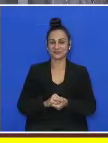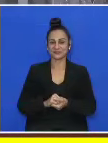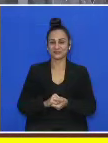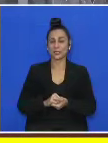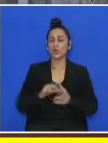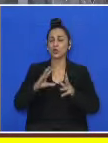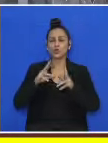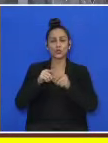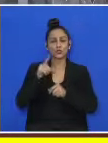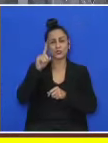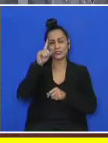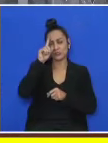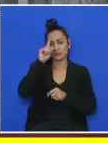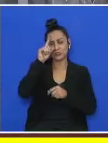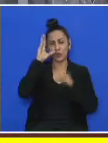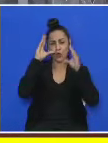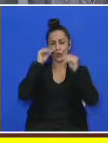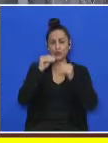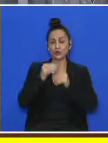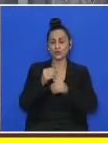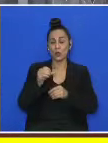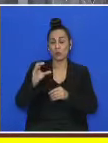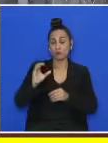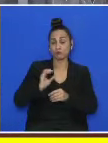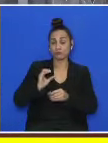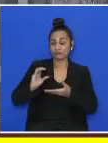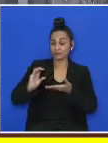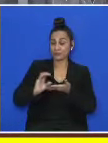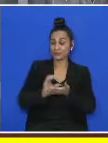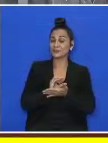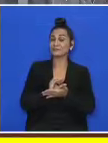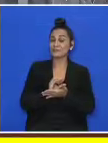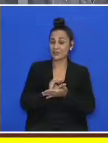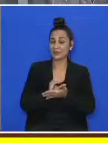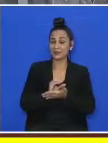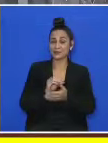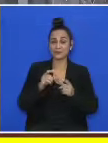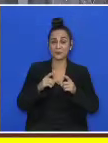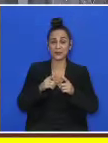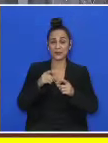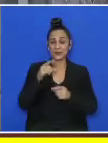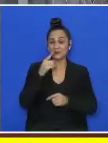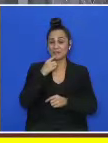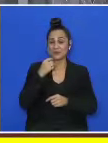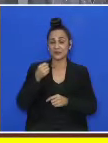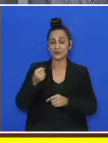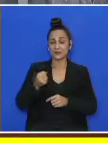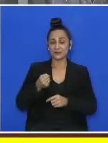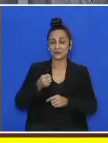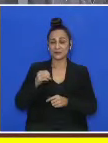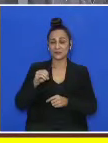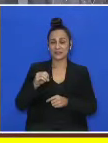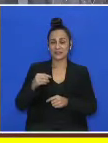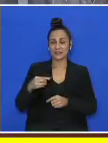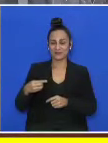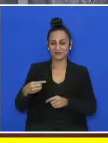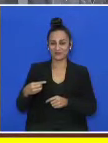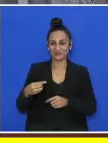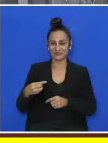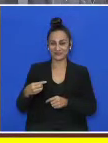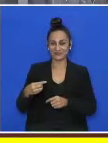Todas as noites, milhões em prêmios nas loterias Caixa. Bola vermelha, número 01. Vermelha